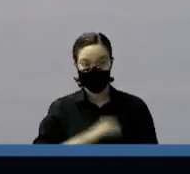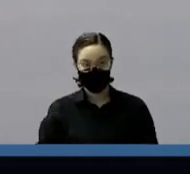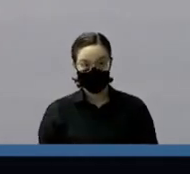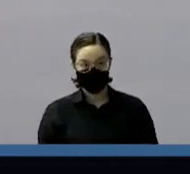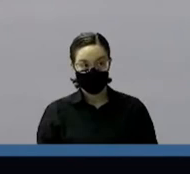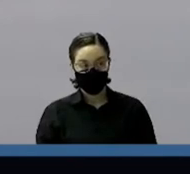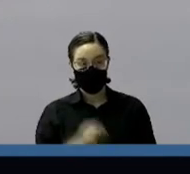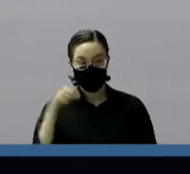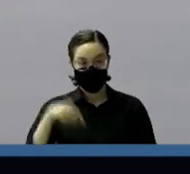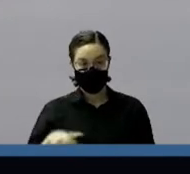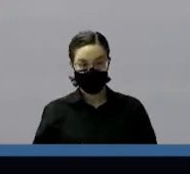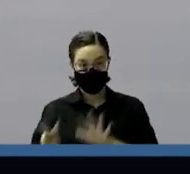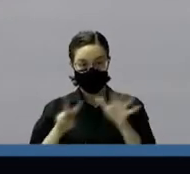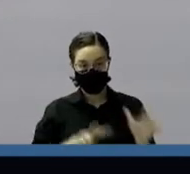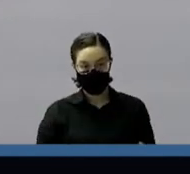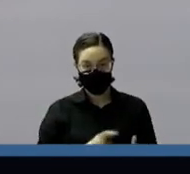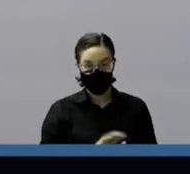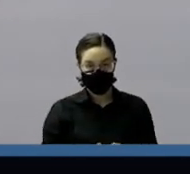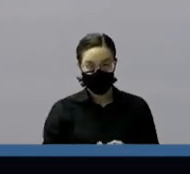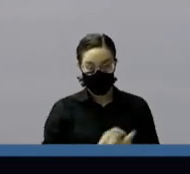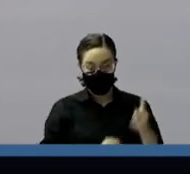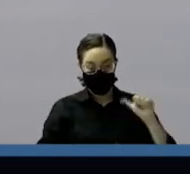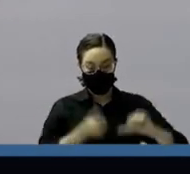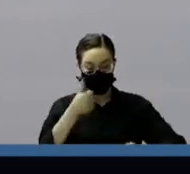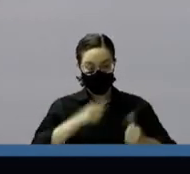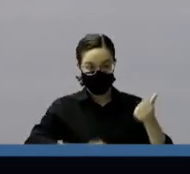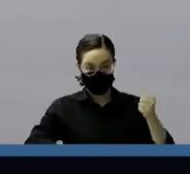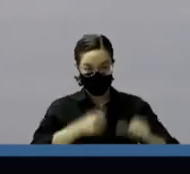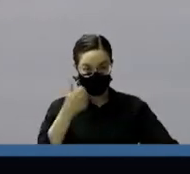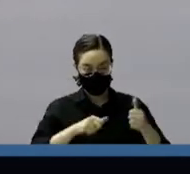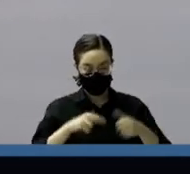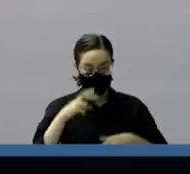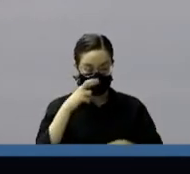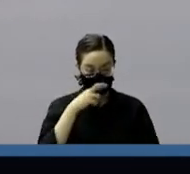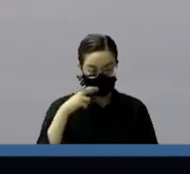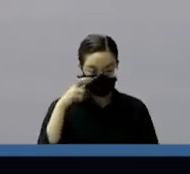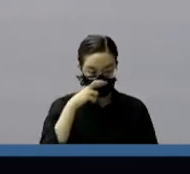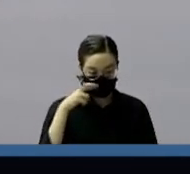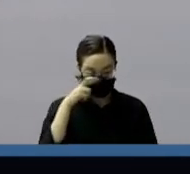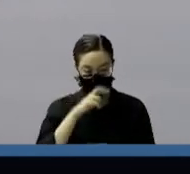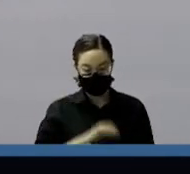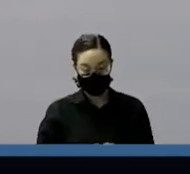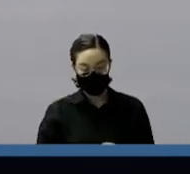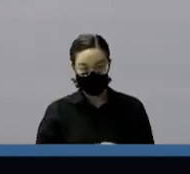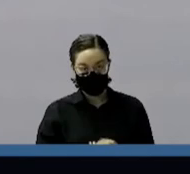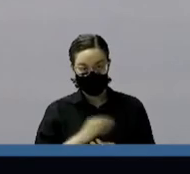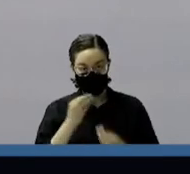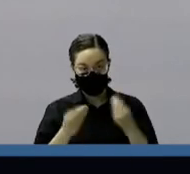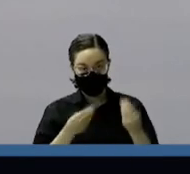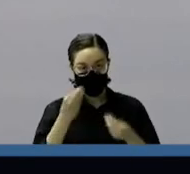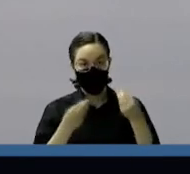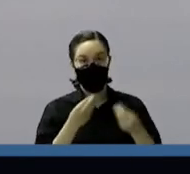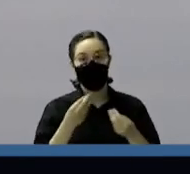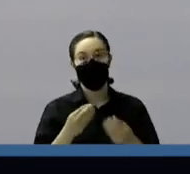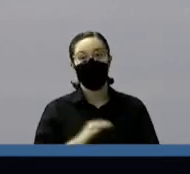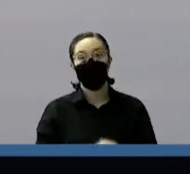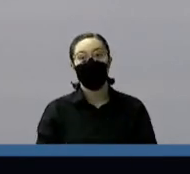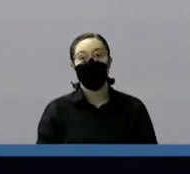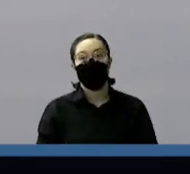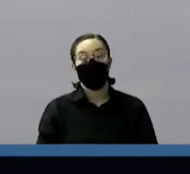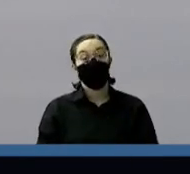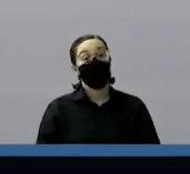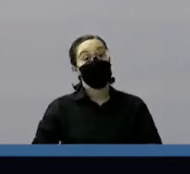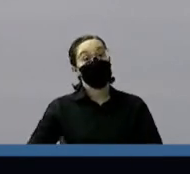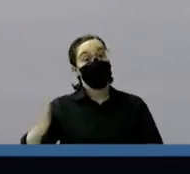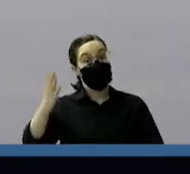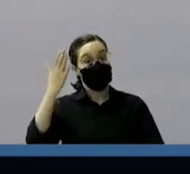verificando e tendo o resultado do descalabro, para não dizer outra palavra